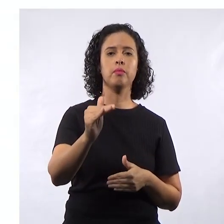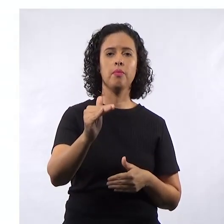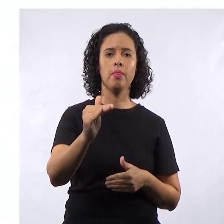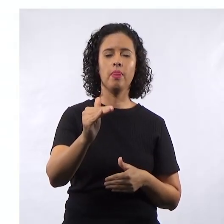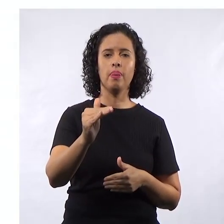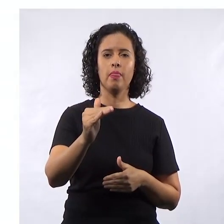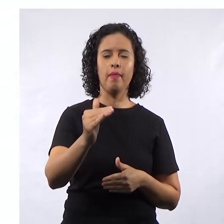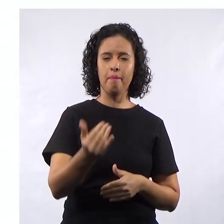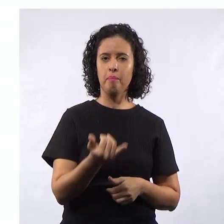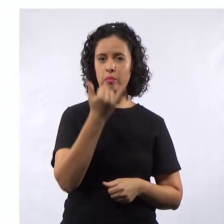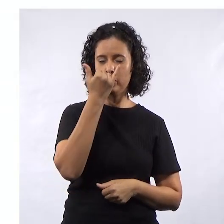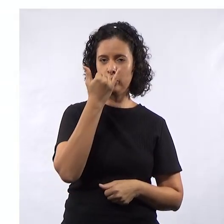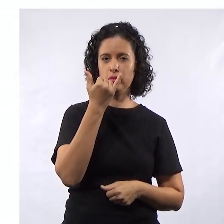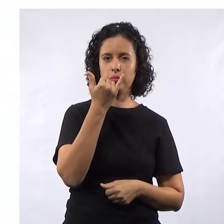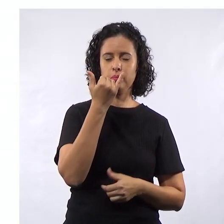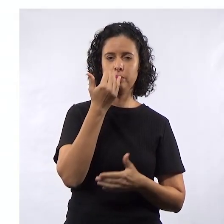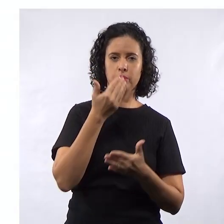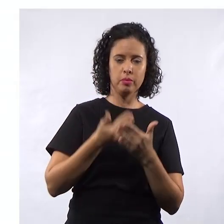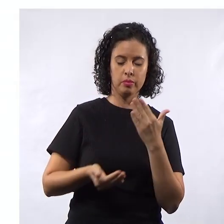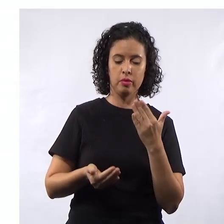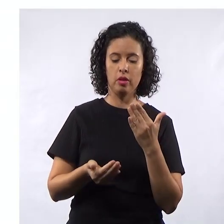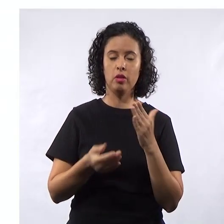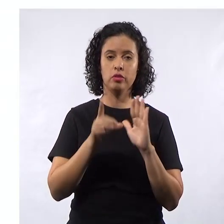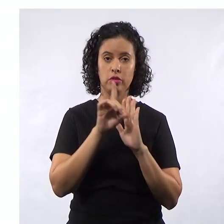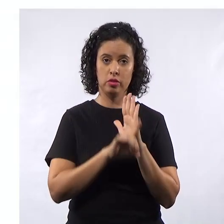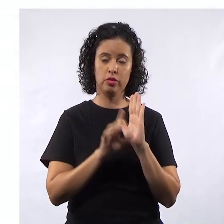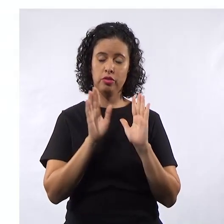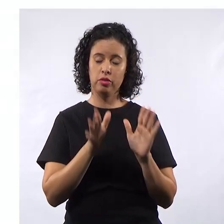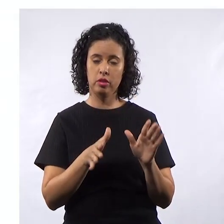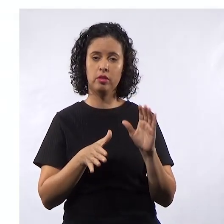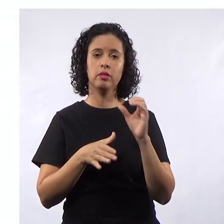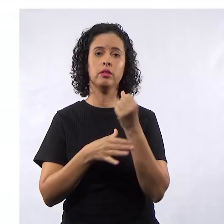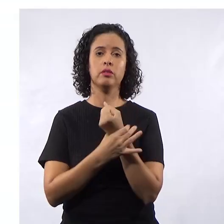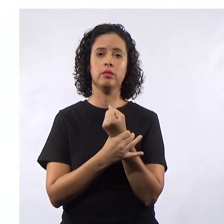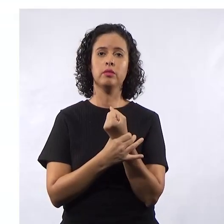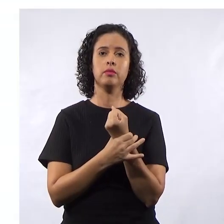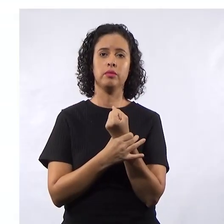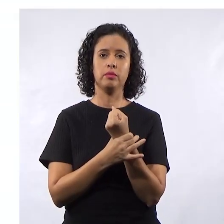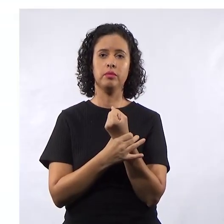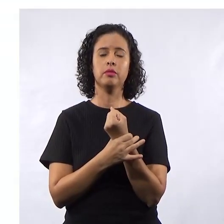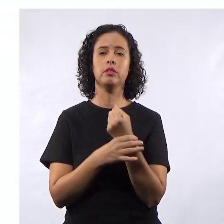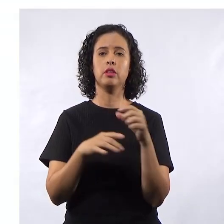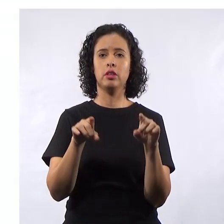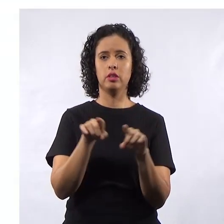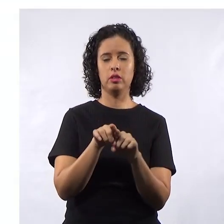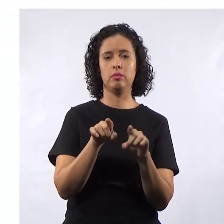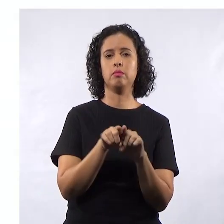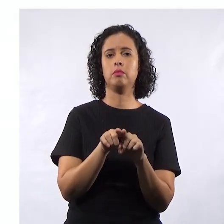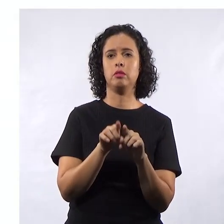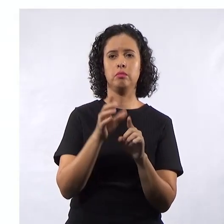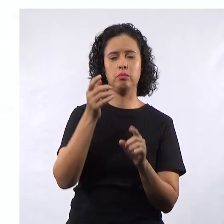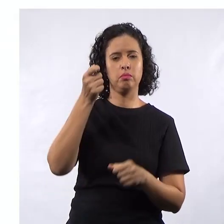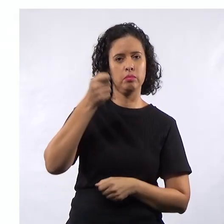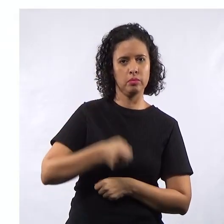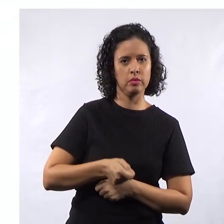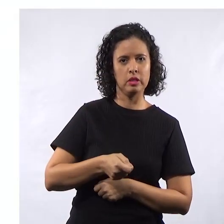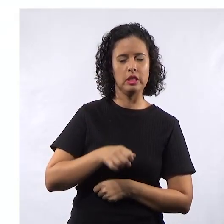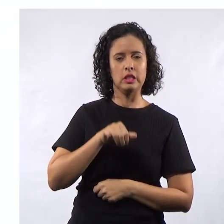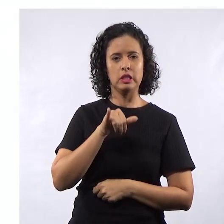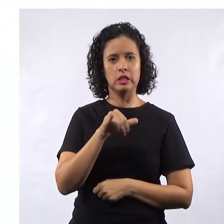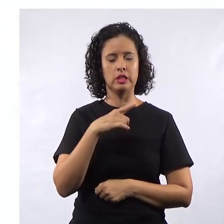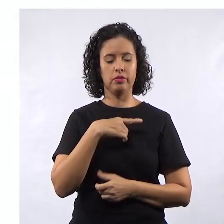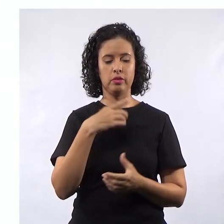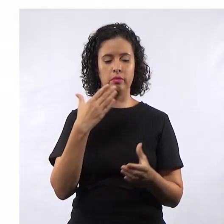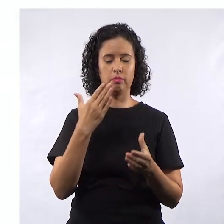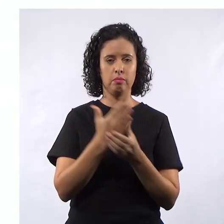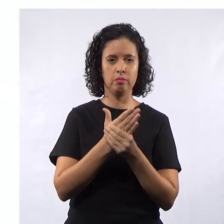ela não vai prejudicar o direito adquirido, né? O ato jurídico perfeito e a coisa julgada. Ou seja, se tiver uma